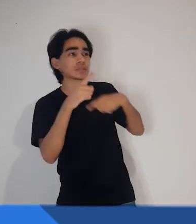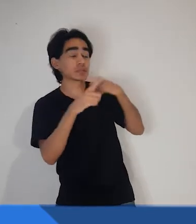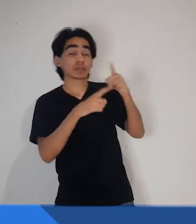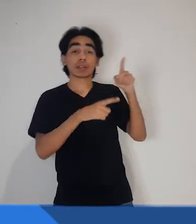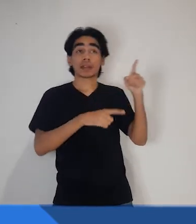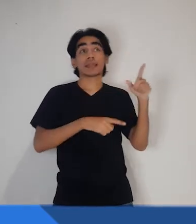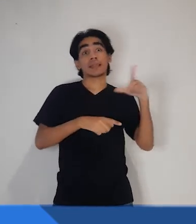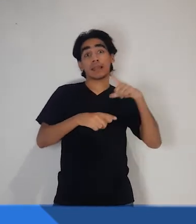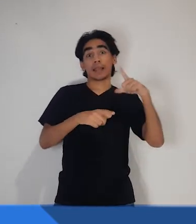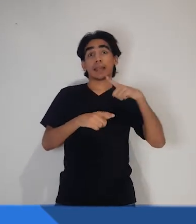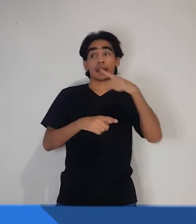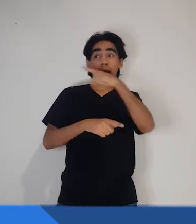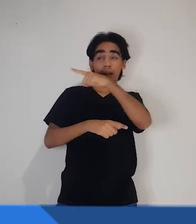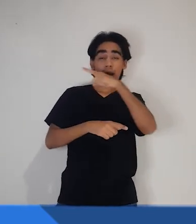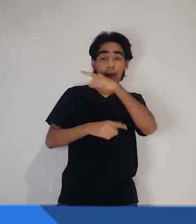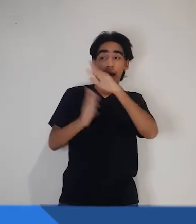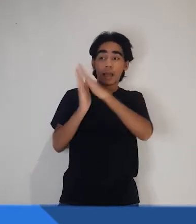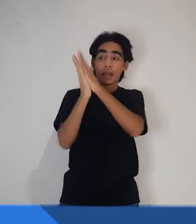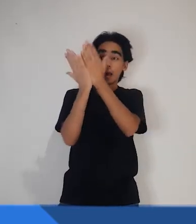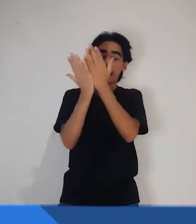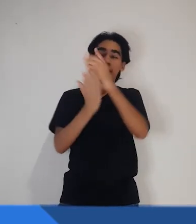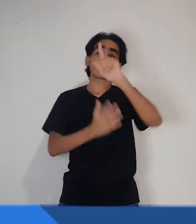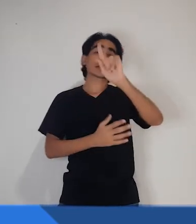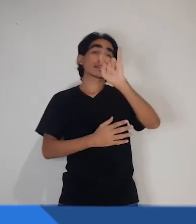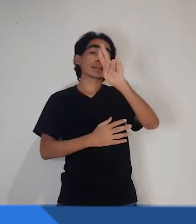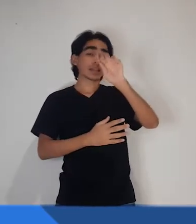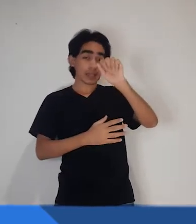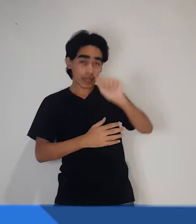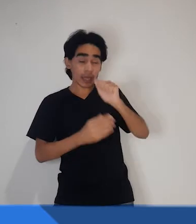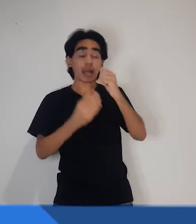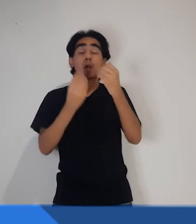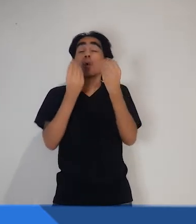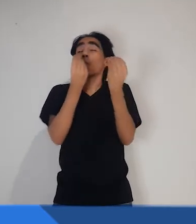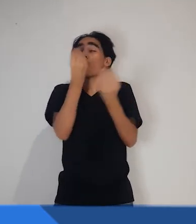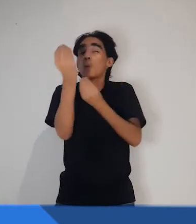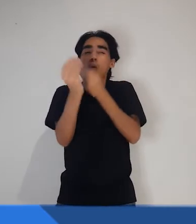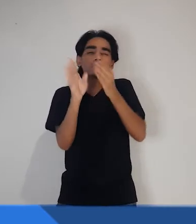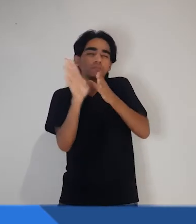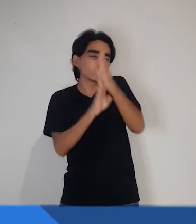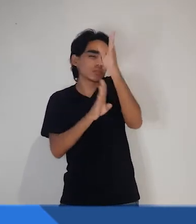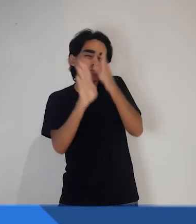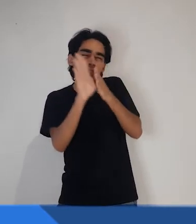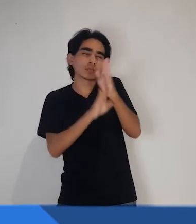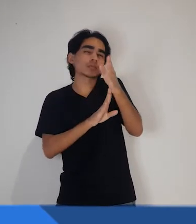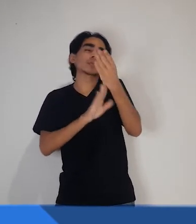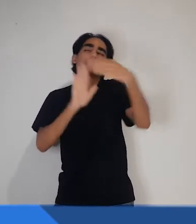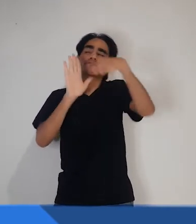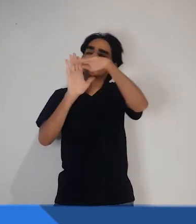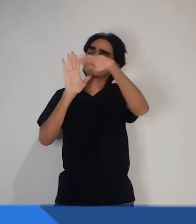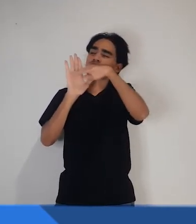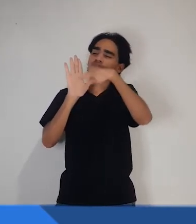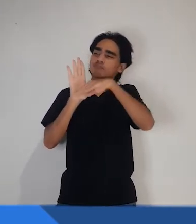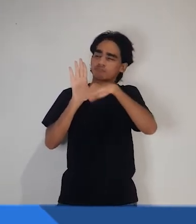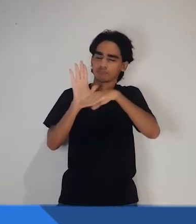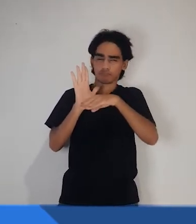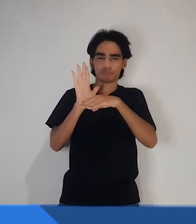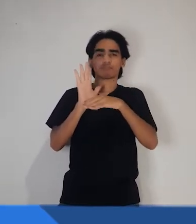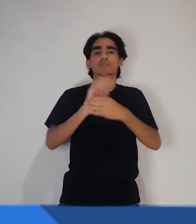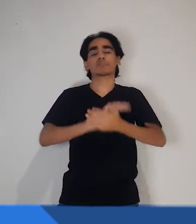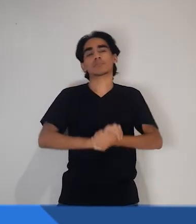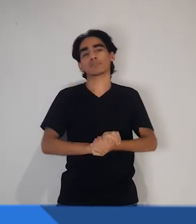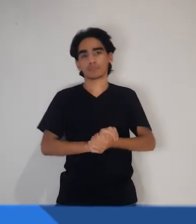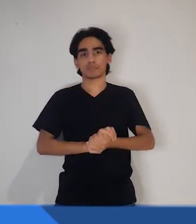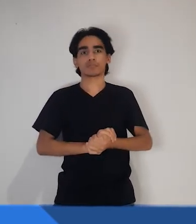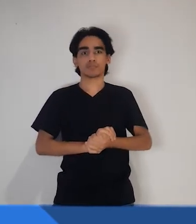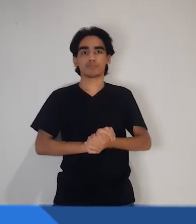você vá lá no Guia EAD, que lá tem a documentação de todos esses parâmetros aqui, ok? Então,